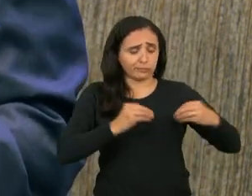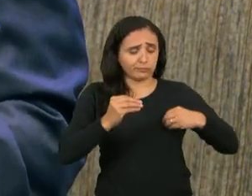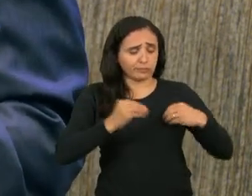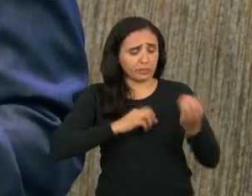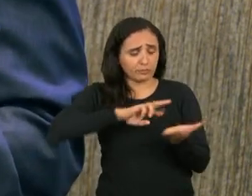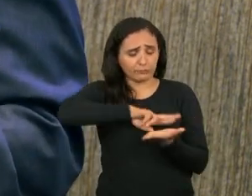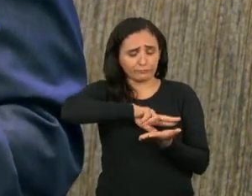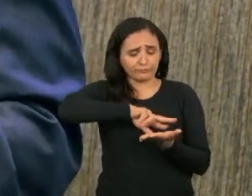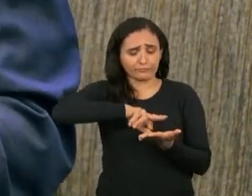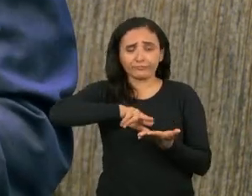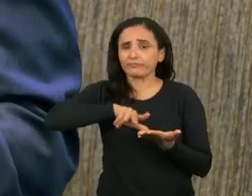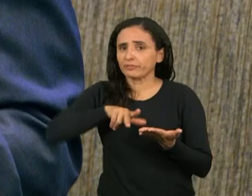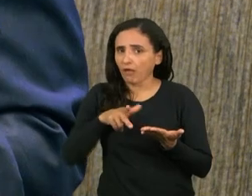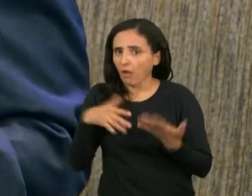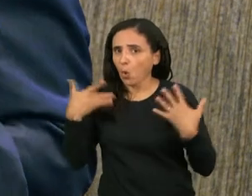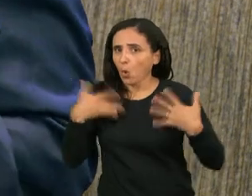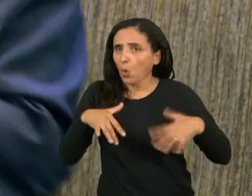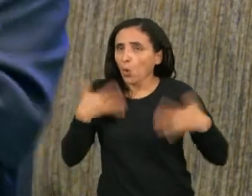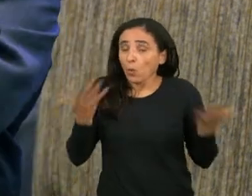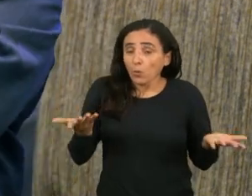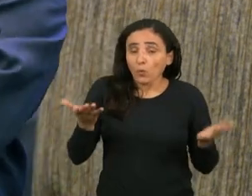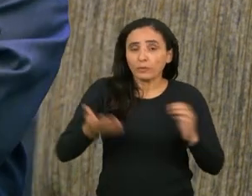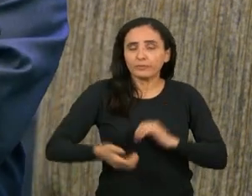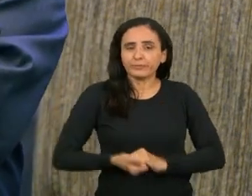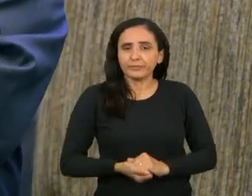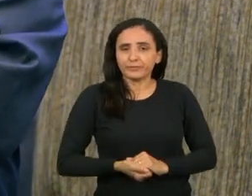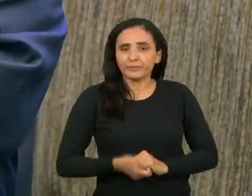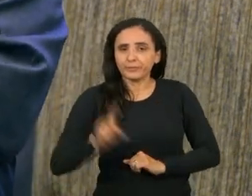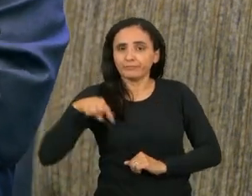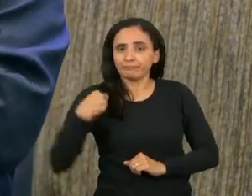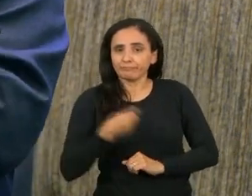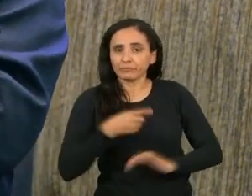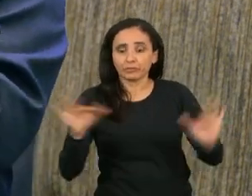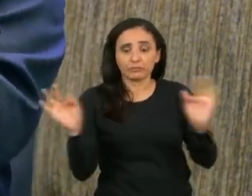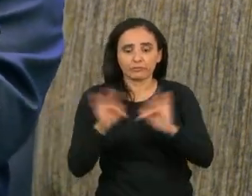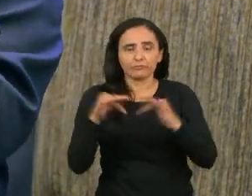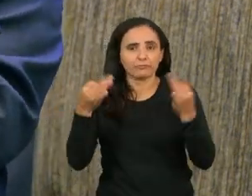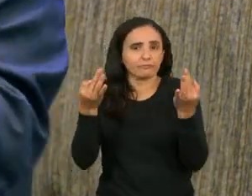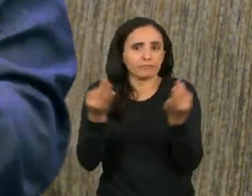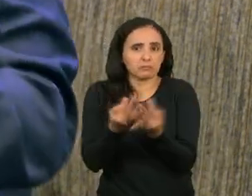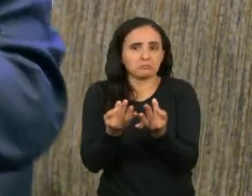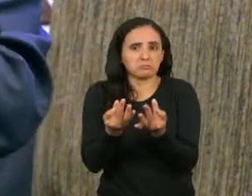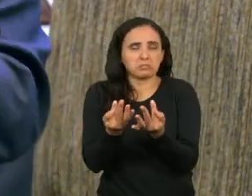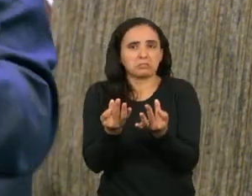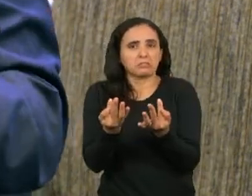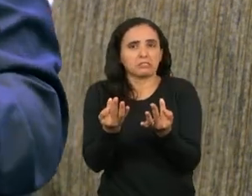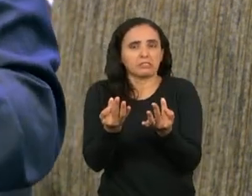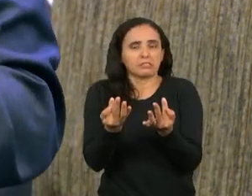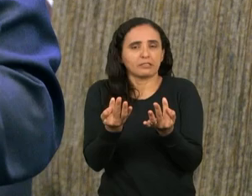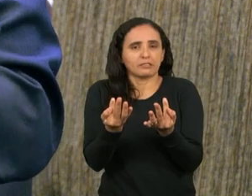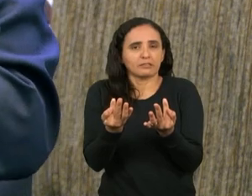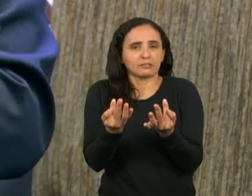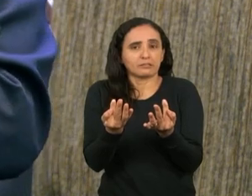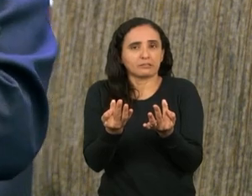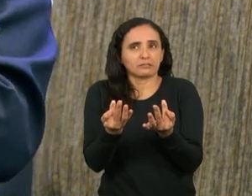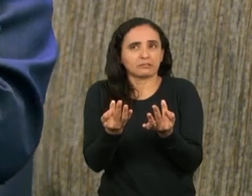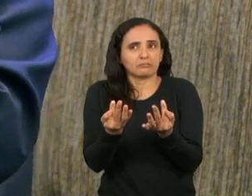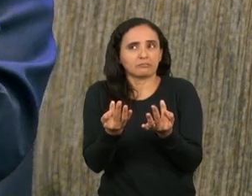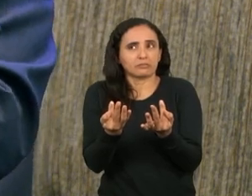constantemente a nossa família está povoando habitando